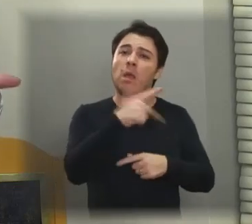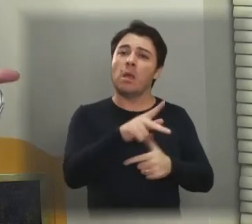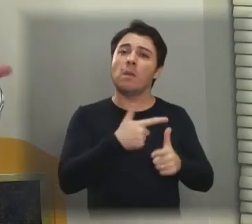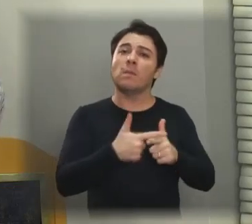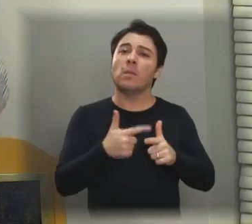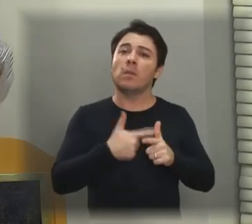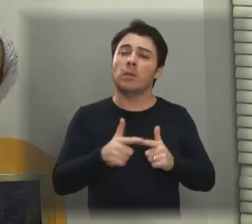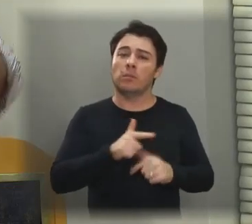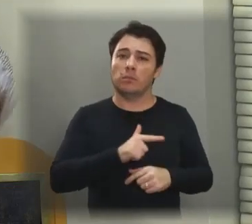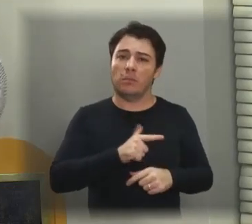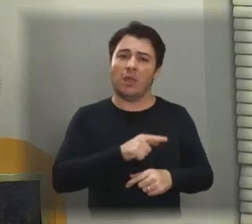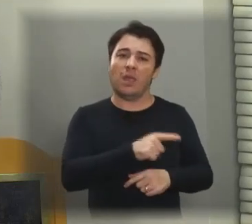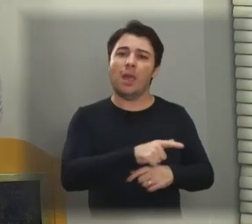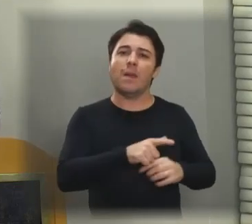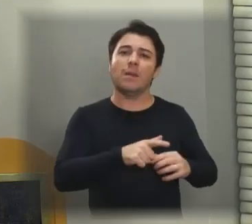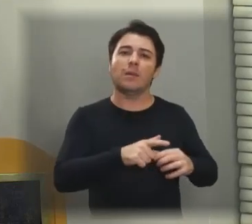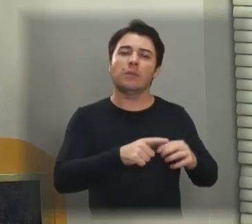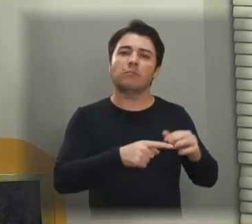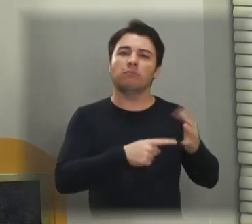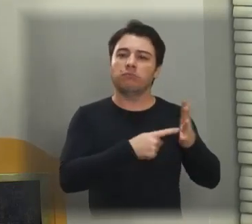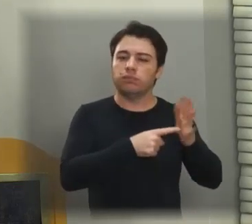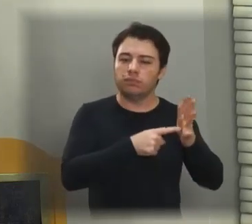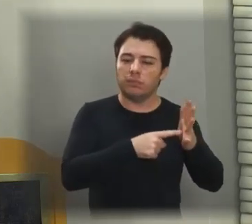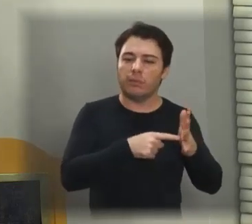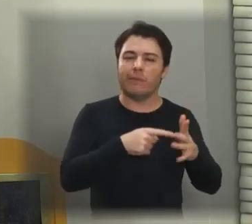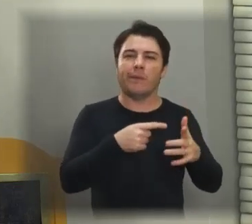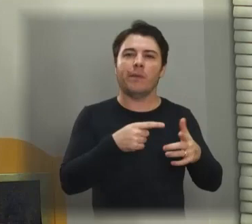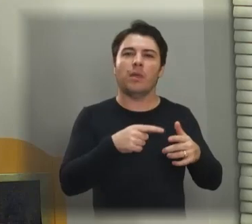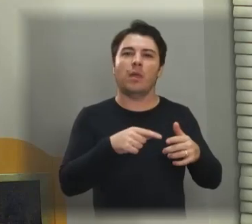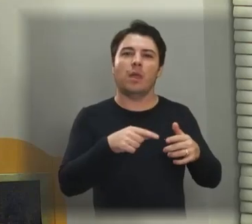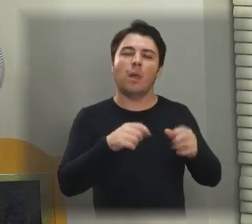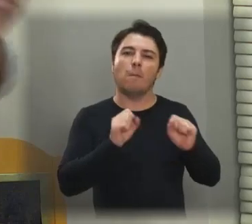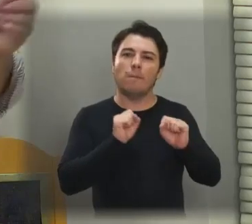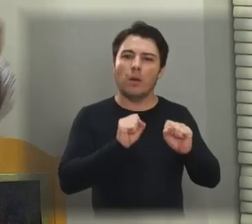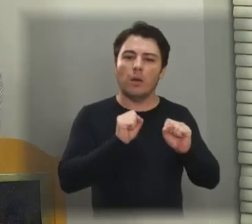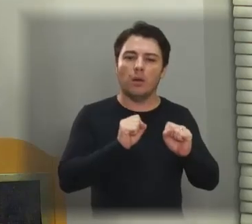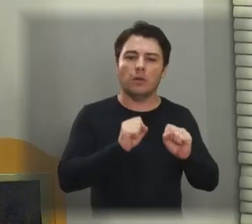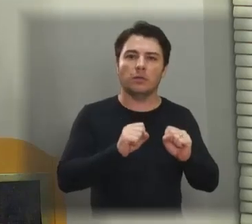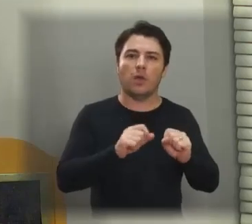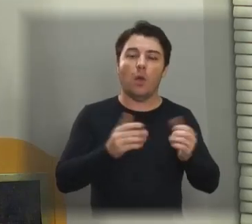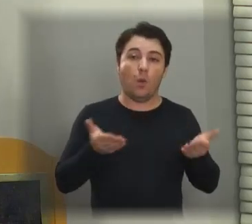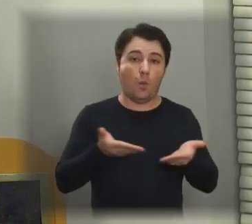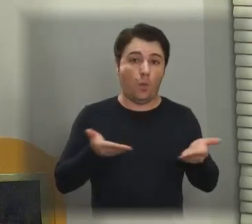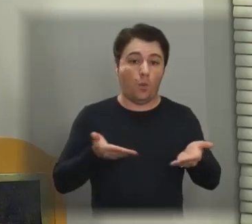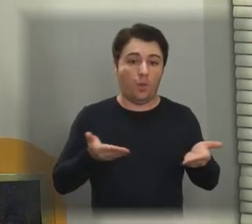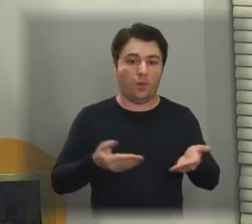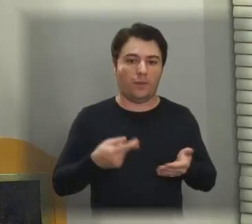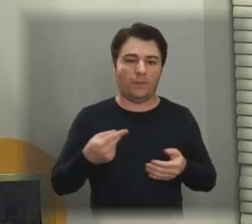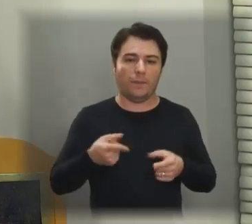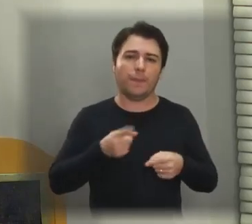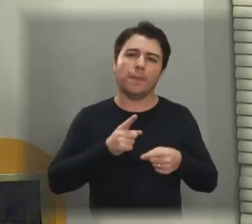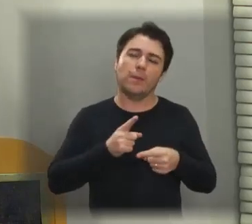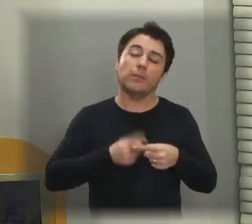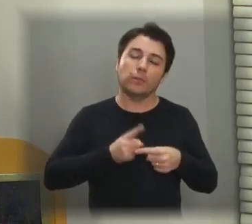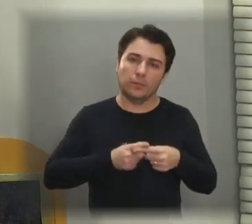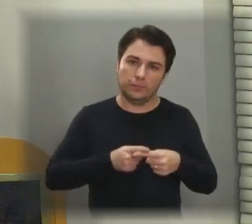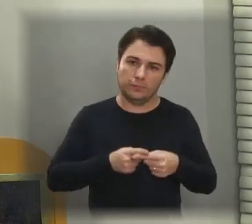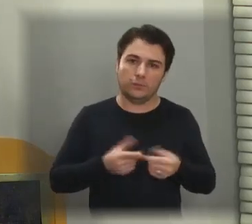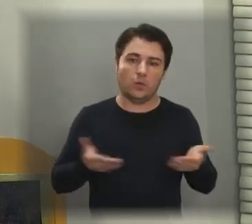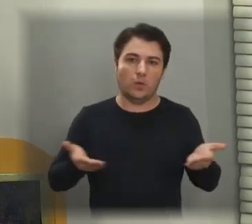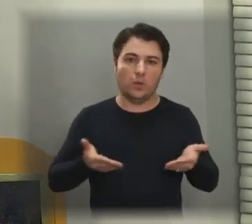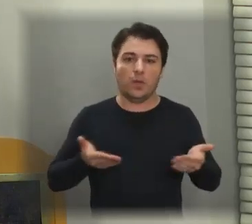equipamento pode ser o equipamento é foi dimensionado para uma determinada quantidade de casa foi expandido hoje o que normalmente